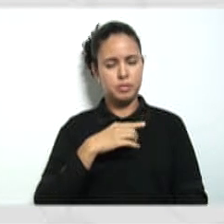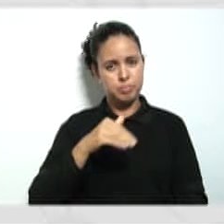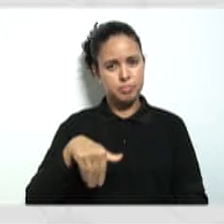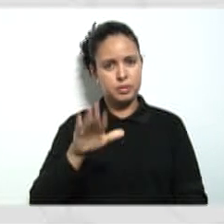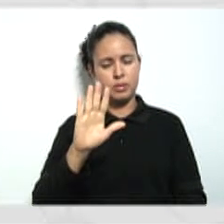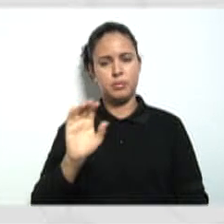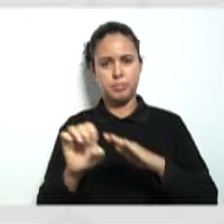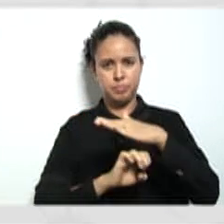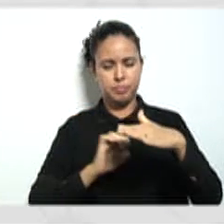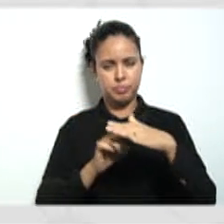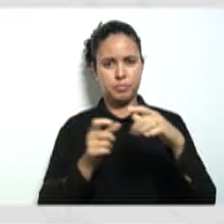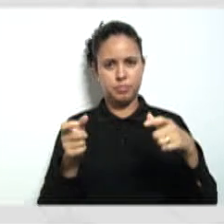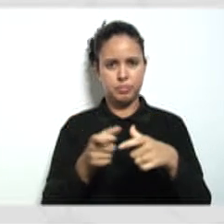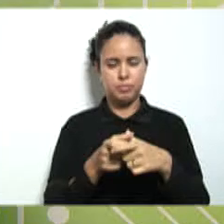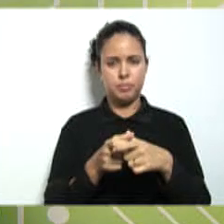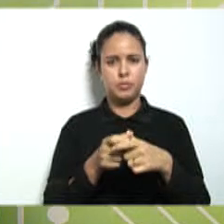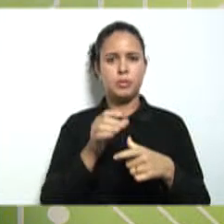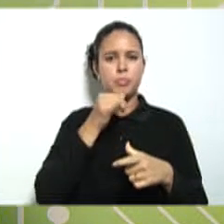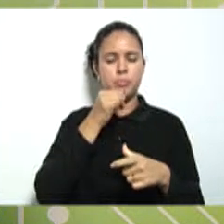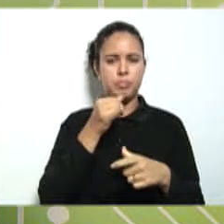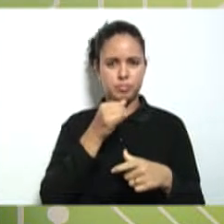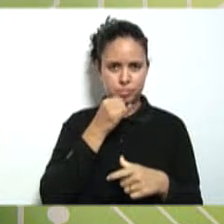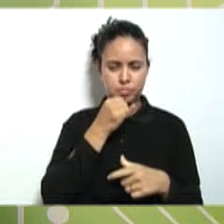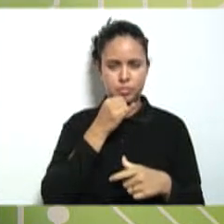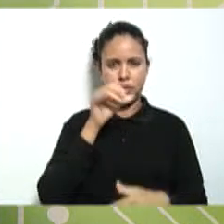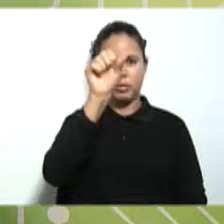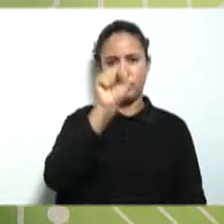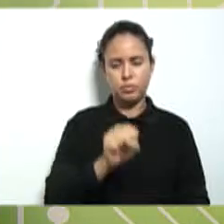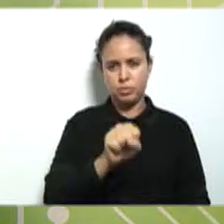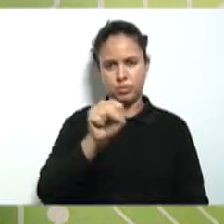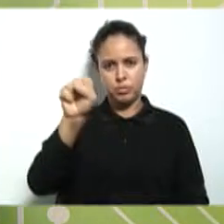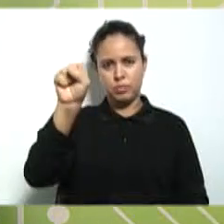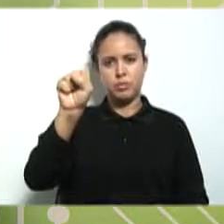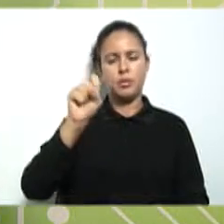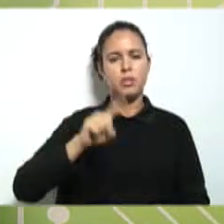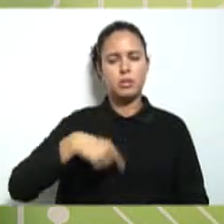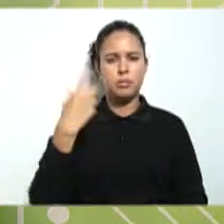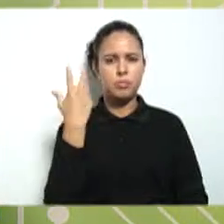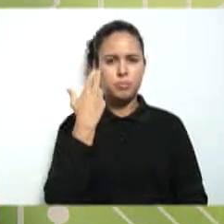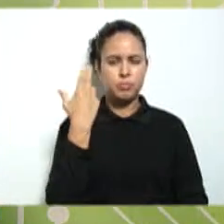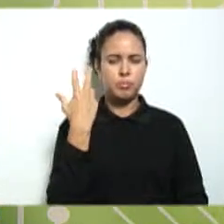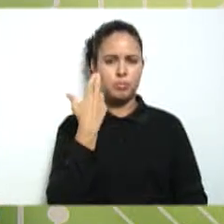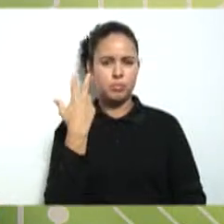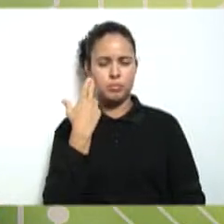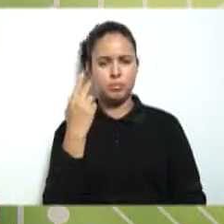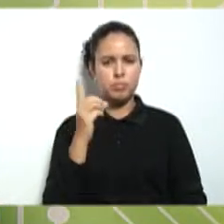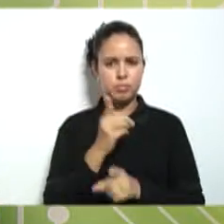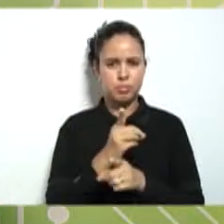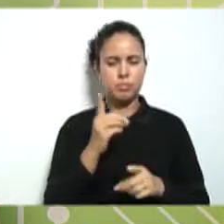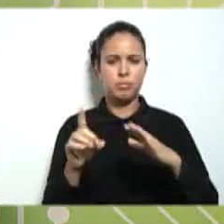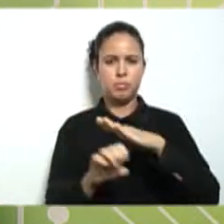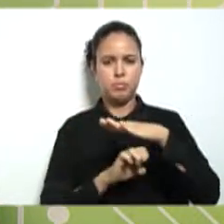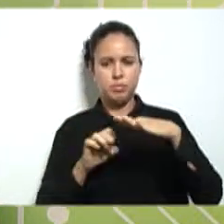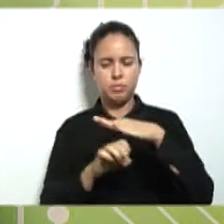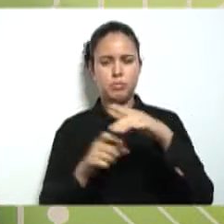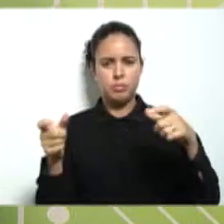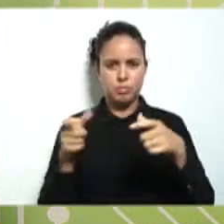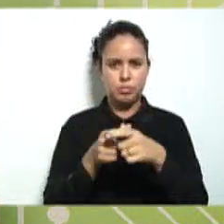empresas pequenas. Por exemplo, na região sul e sudeste é mais comum a gente identificar empresas menores. Empresas de